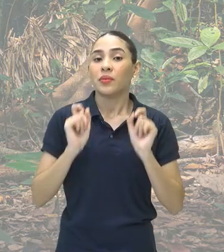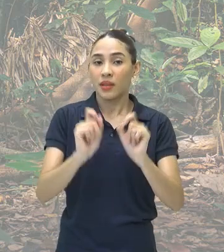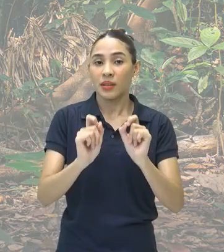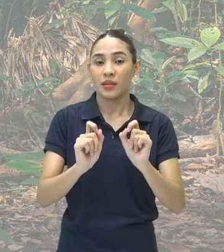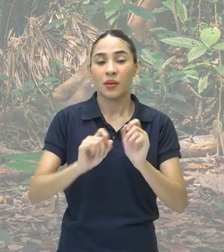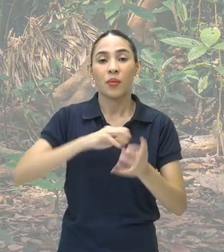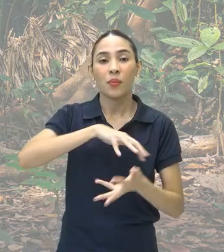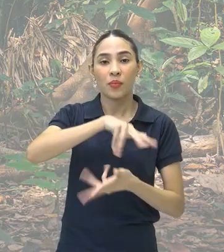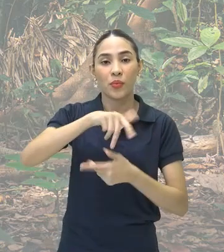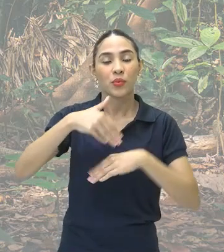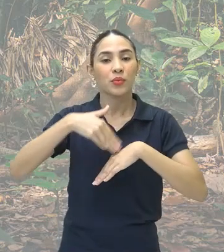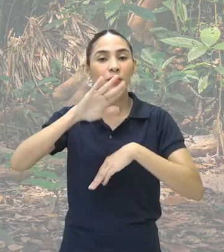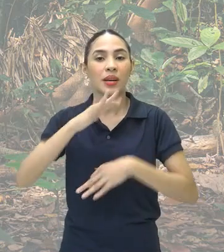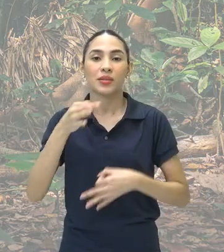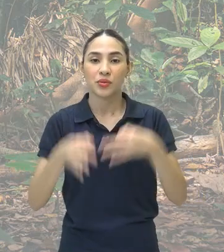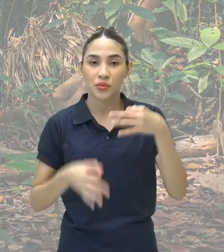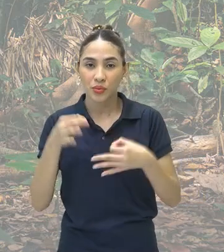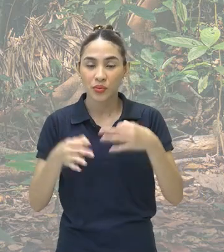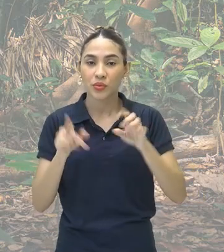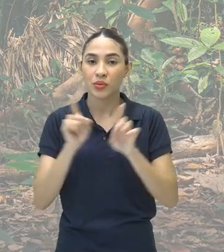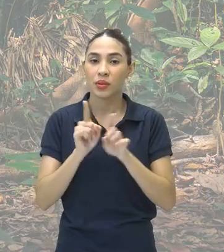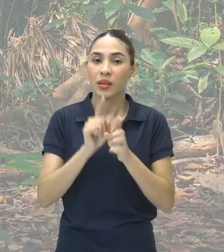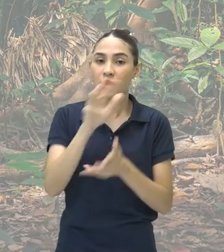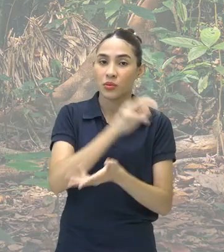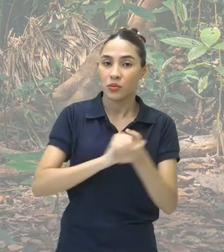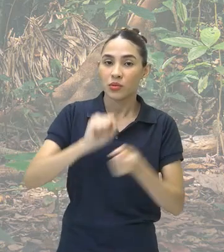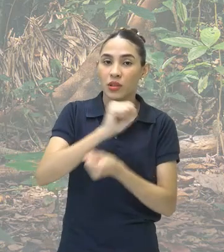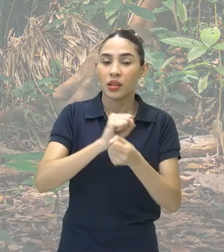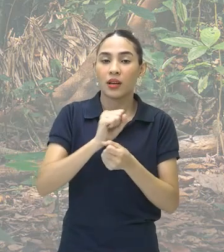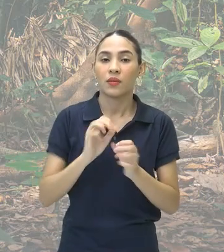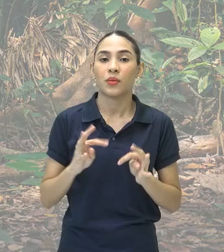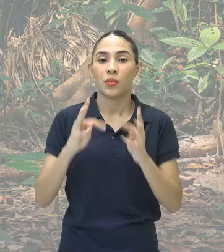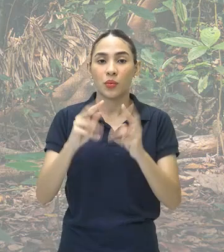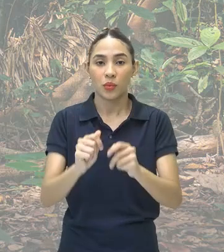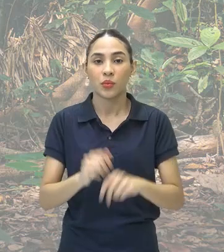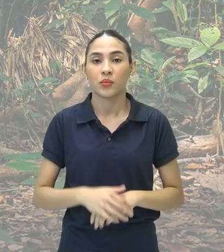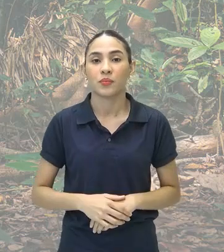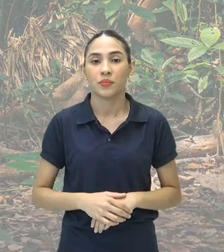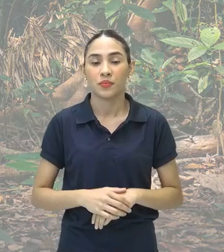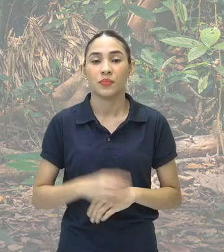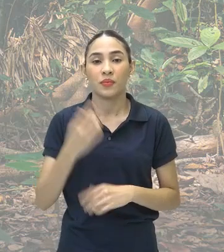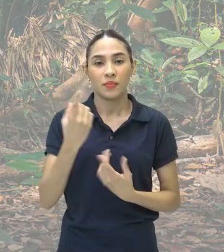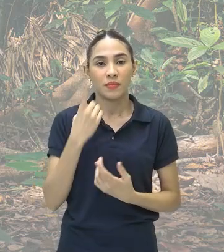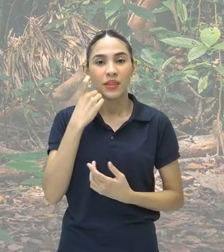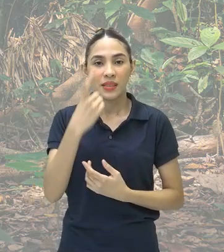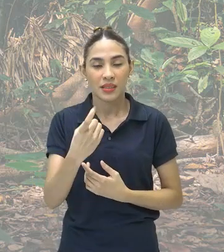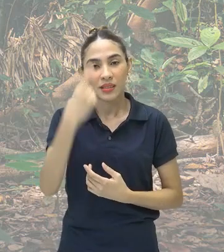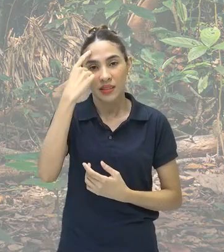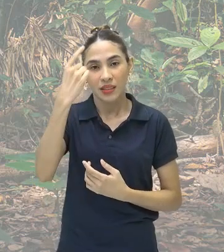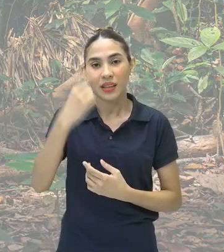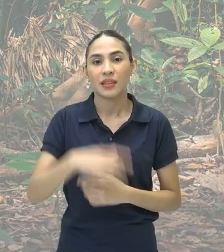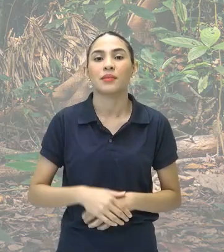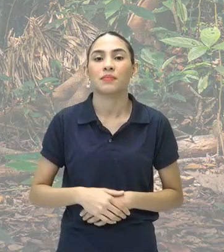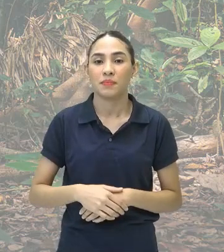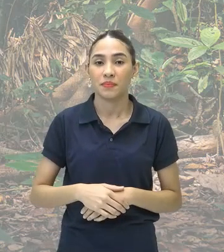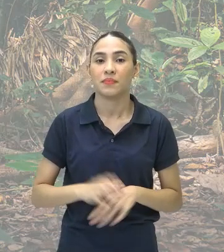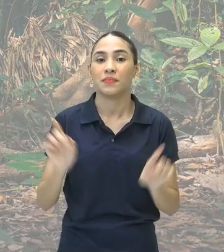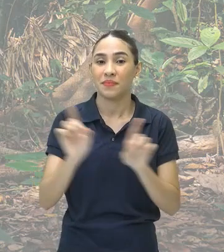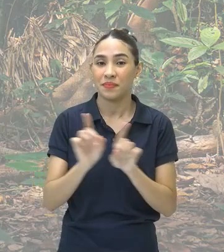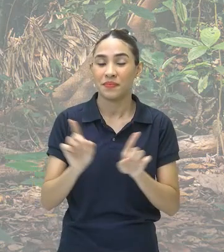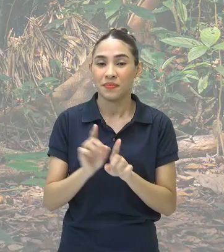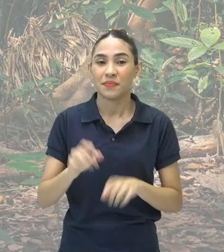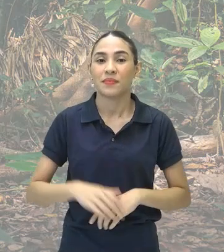um mundo mais justo e sustentável para todos. Olha só que ideia interessante. Olha só que ideia bonita,